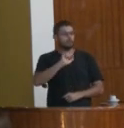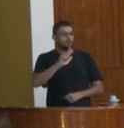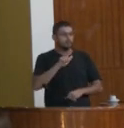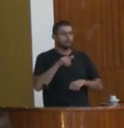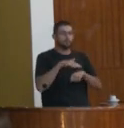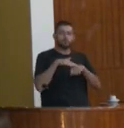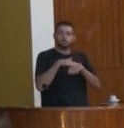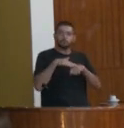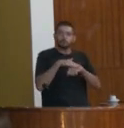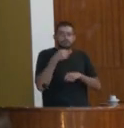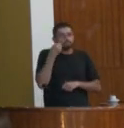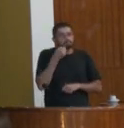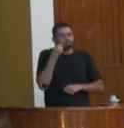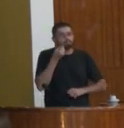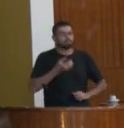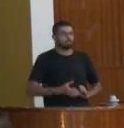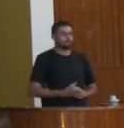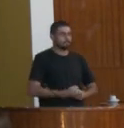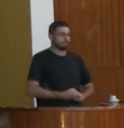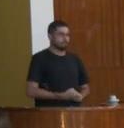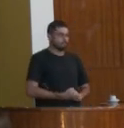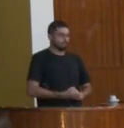falar sobre a sua experiência.